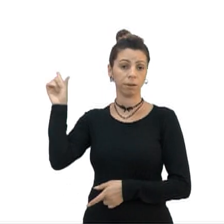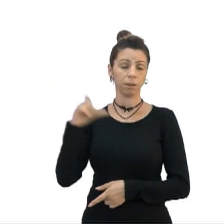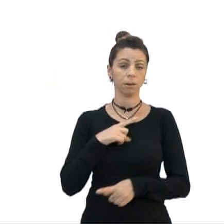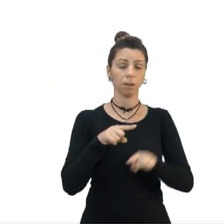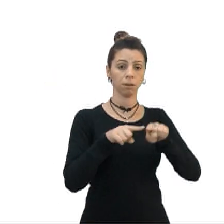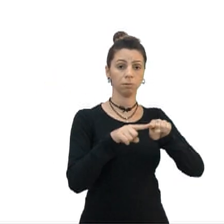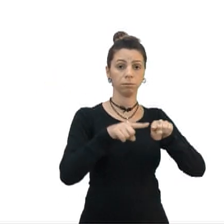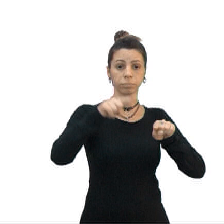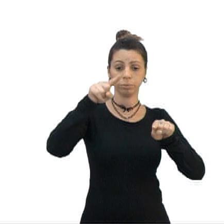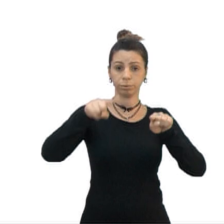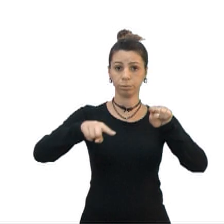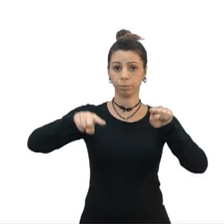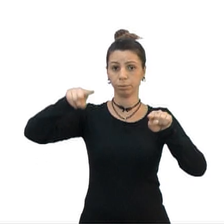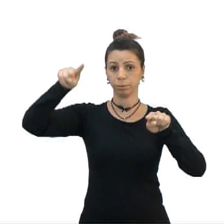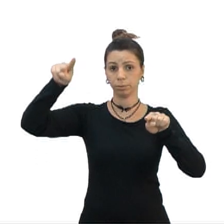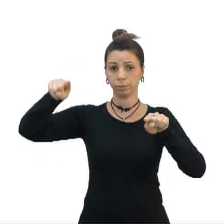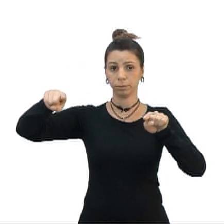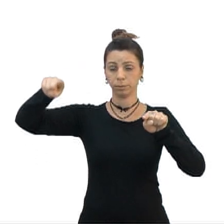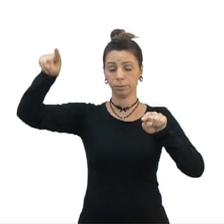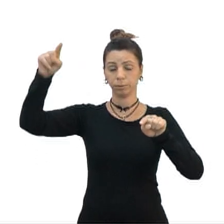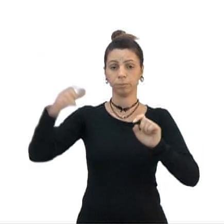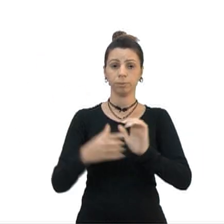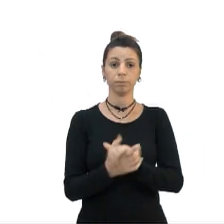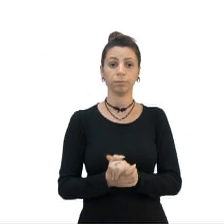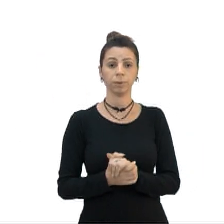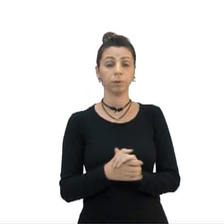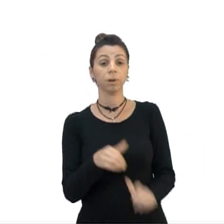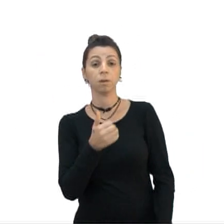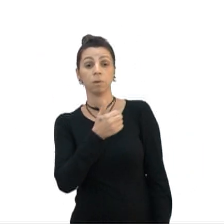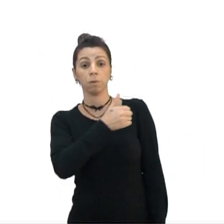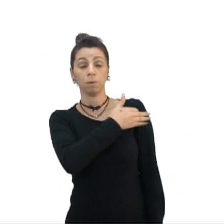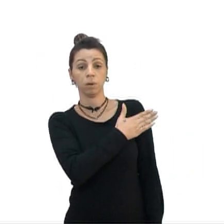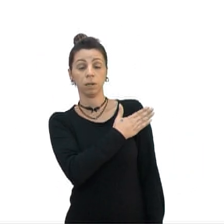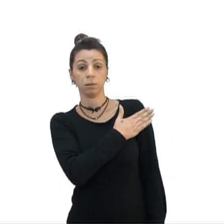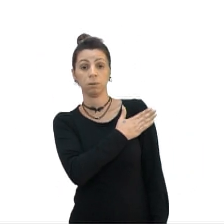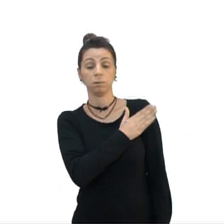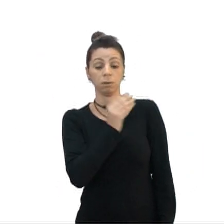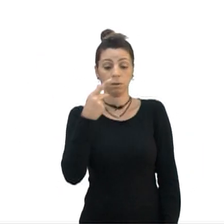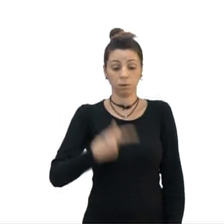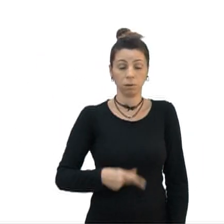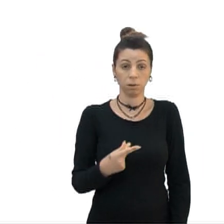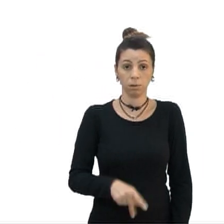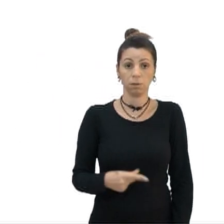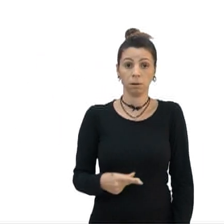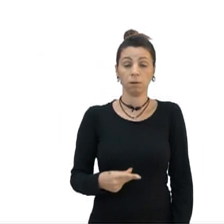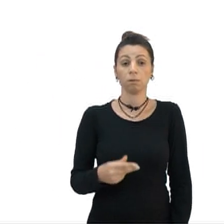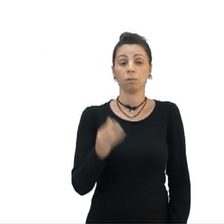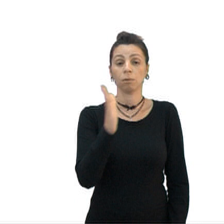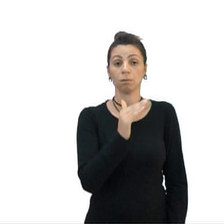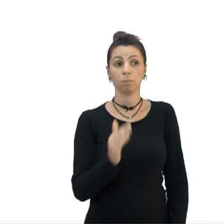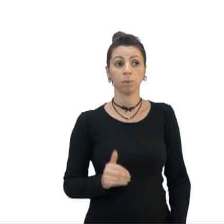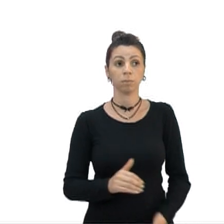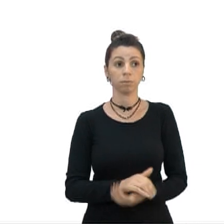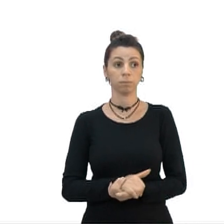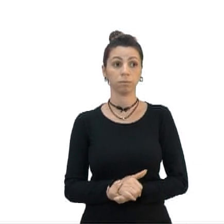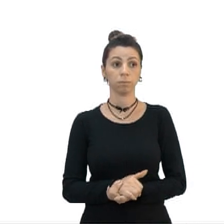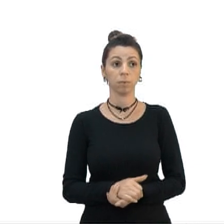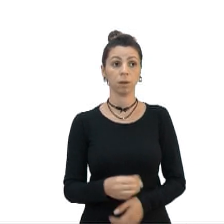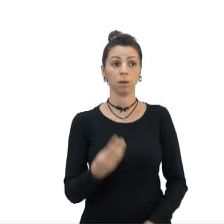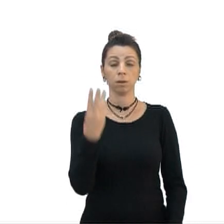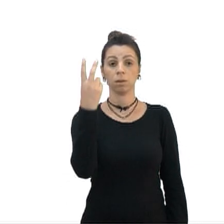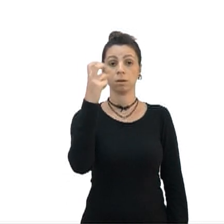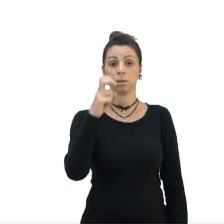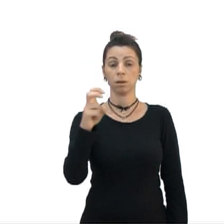de casos de intolerância no Brasil. Né? 35% dos casos eram praticados de